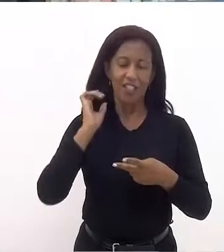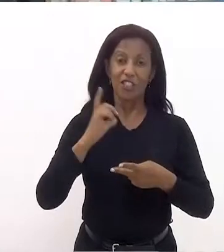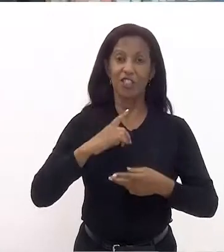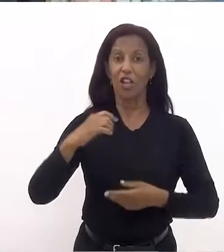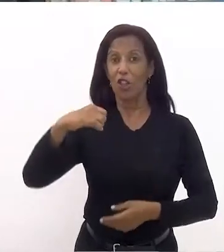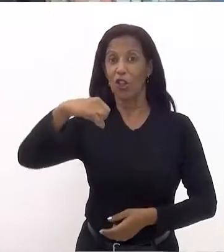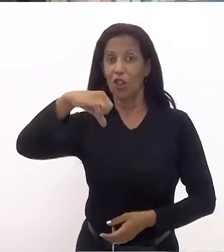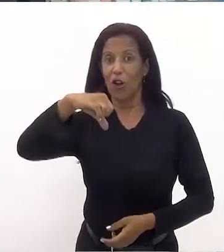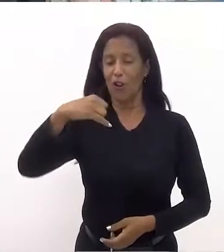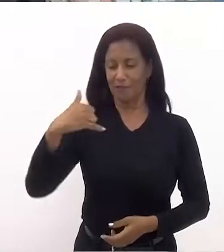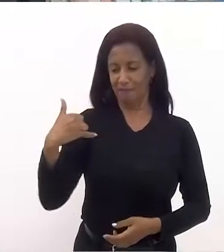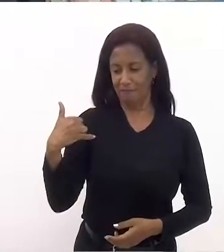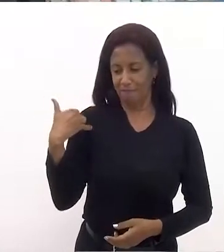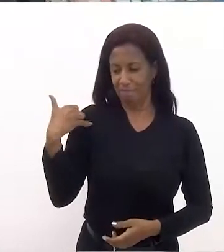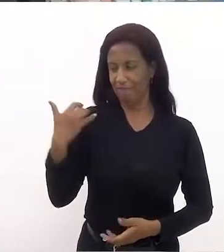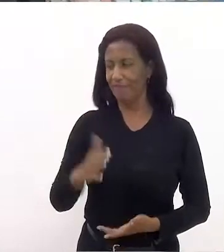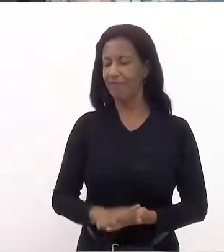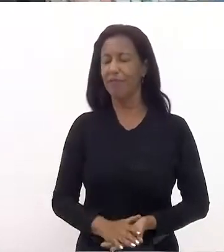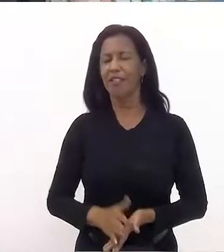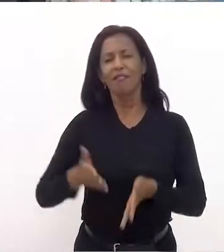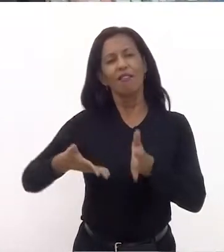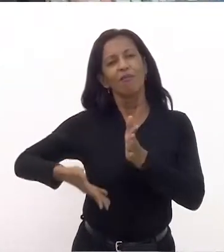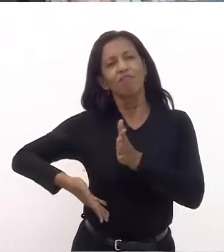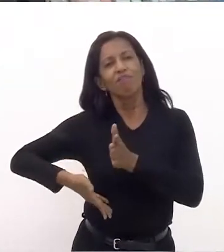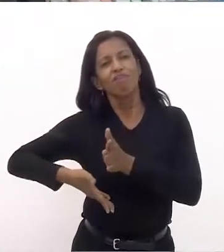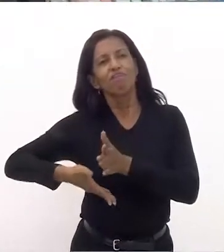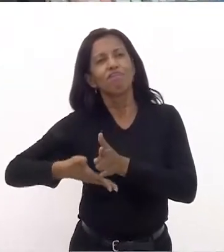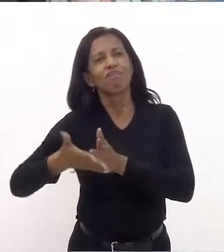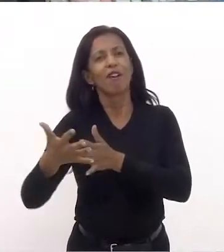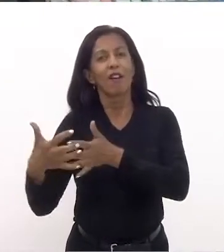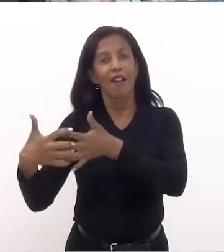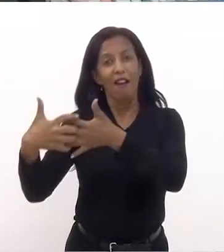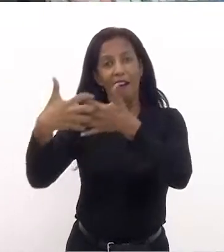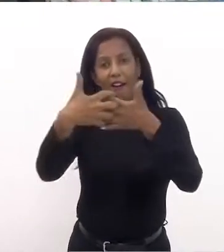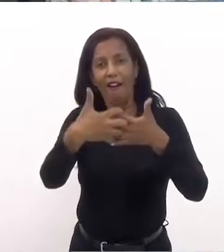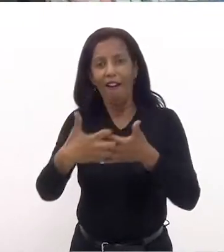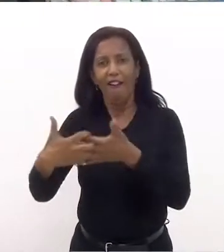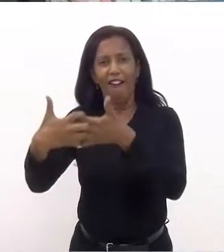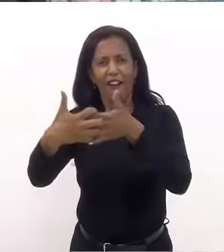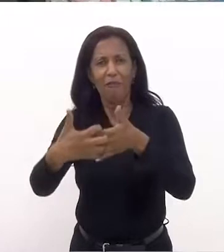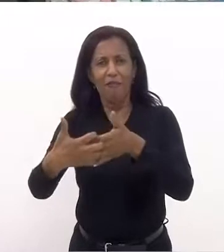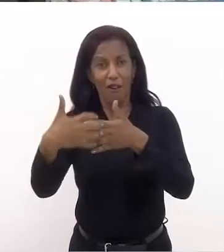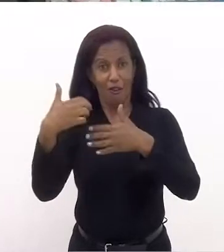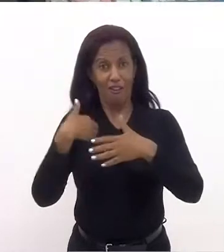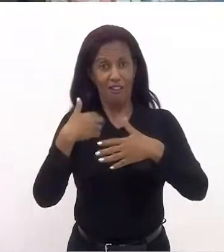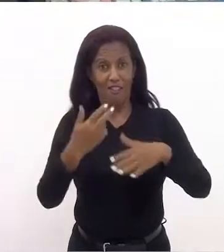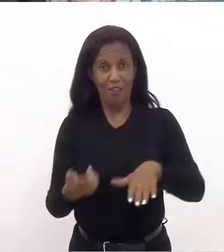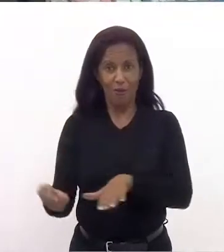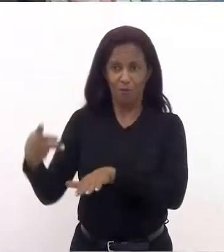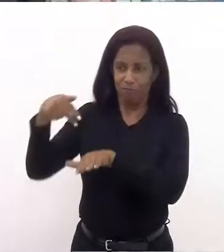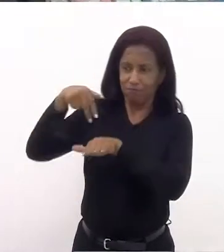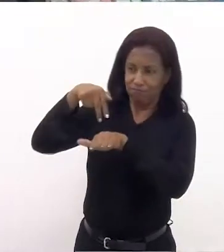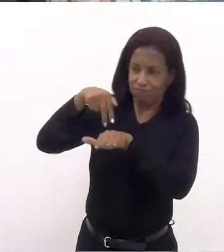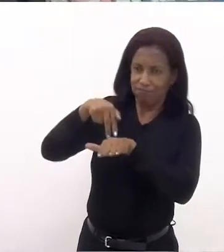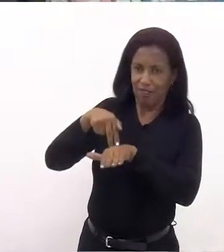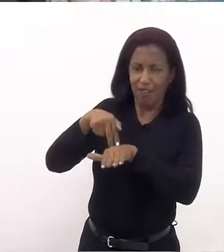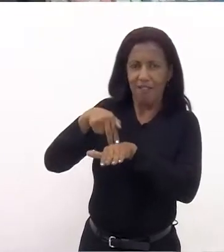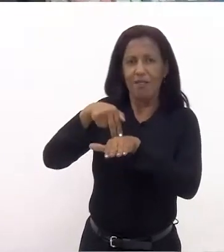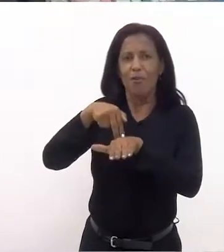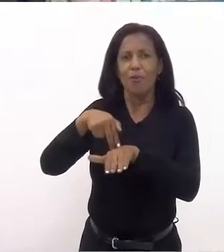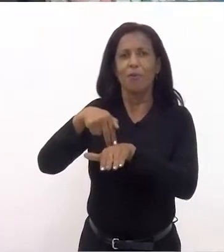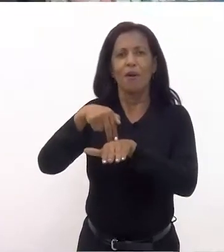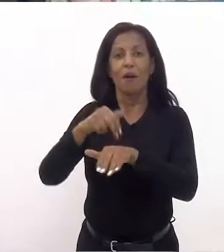anos e viajando na carroceria do caminhão, de madrugada, meu